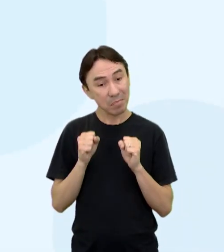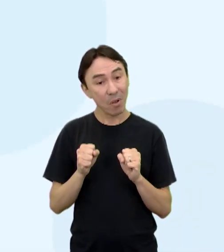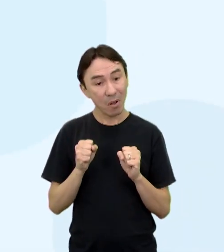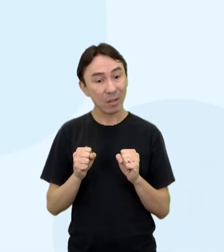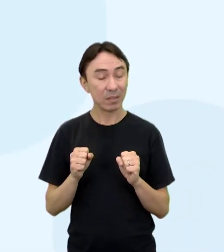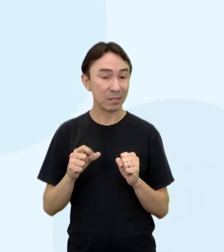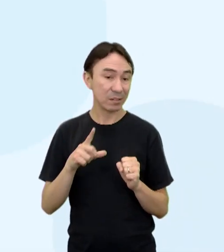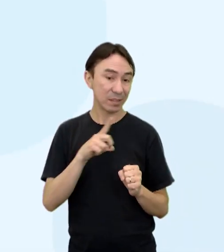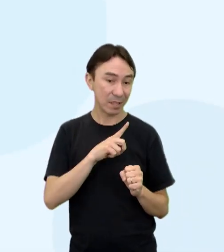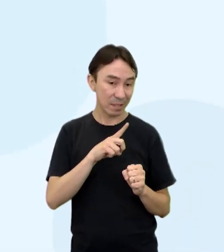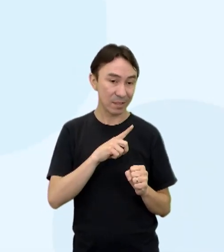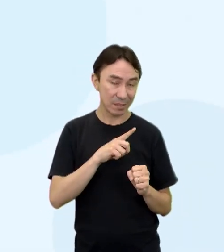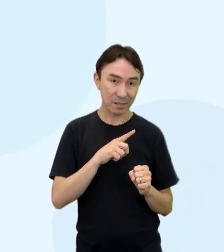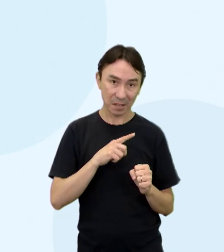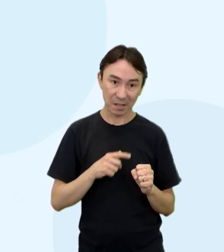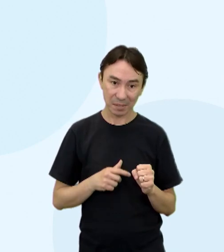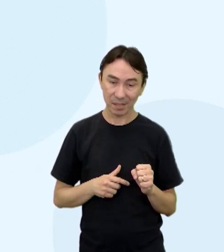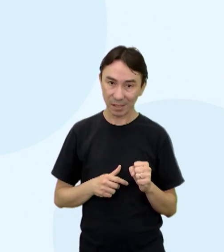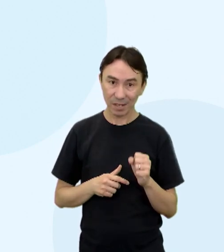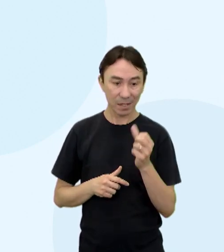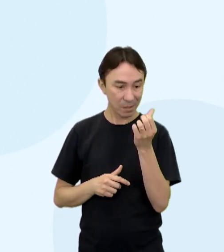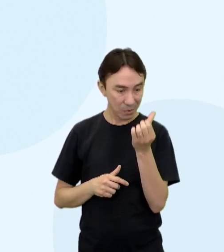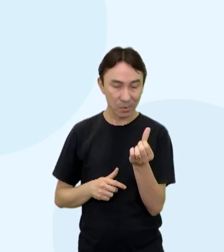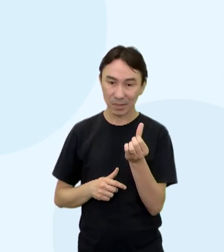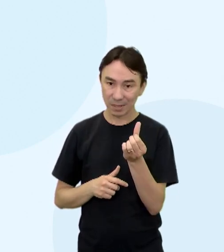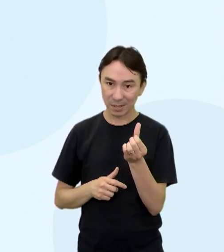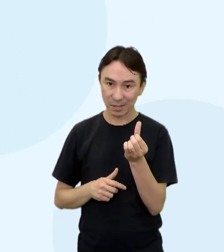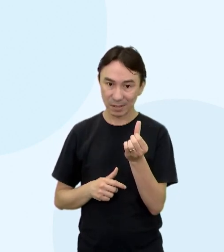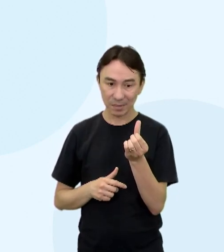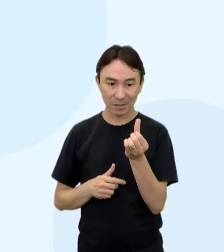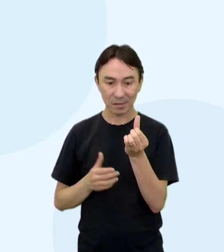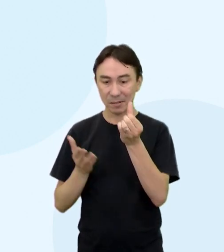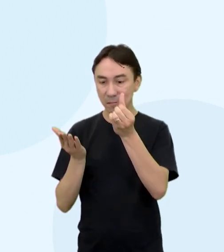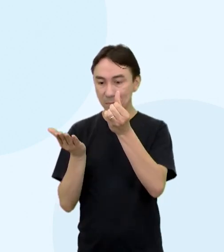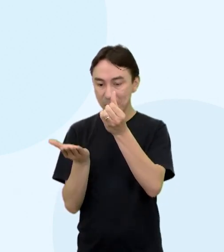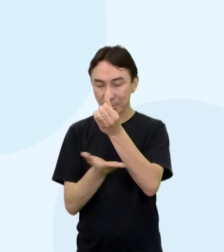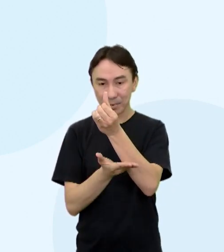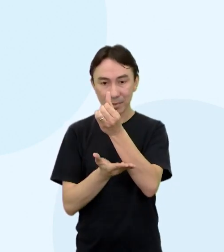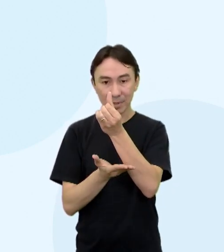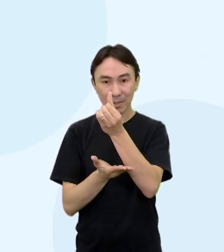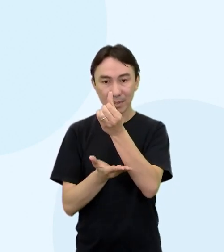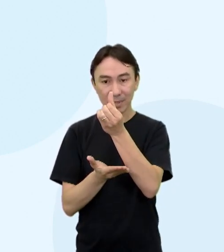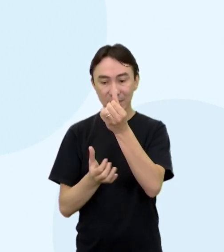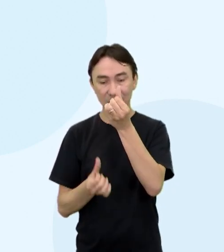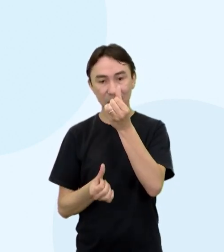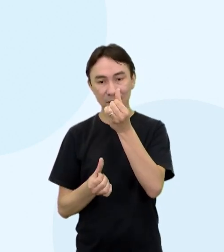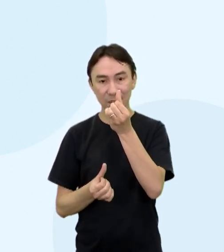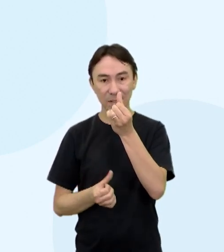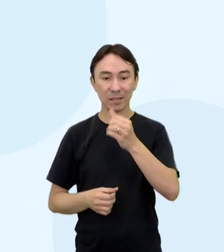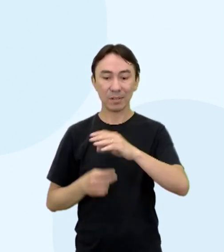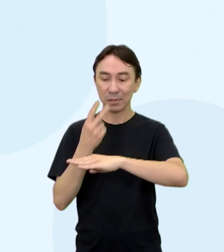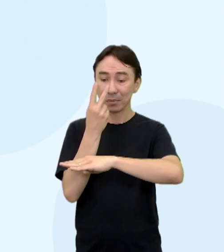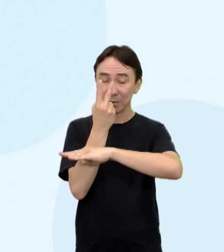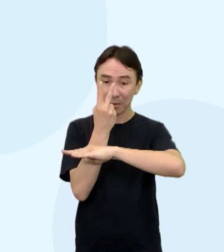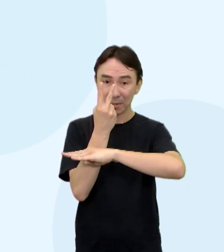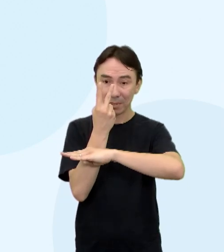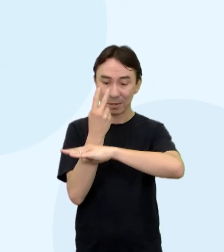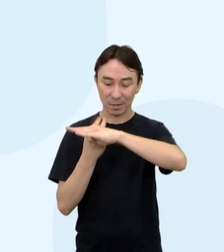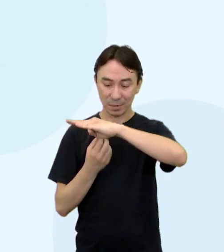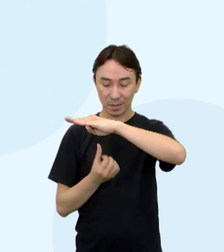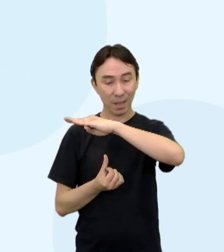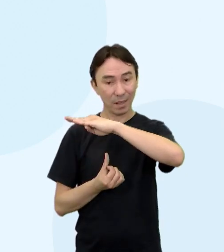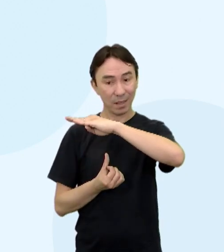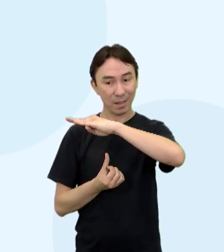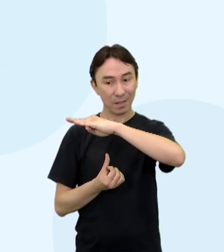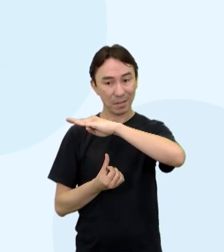temos 2 chances em 6 de sair um múltiplo de 3 voltado para cima. Olha lá. Então a gente já está calculando aí uma probabilidade,